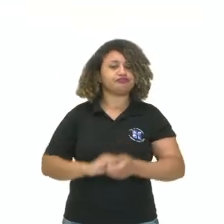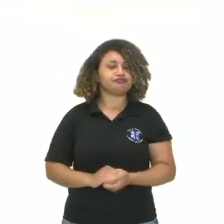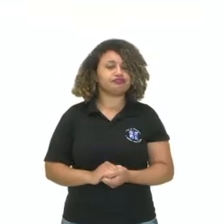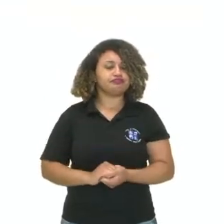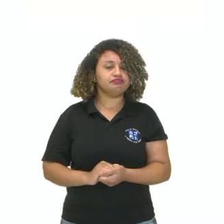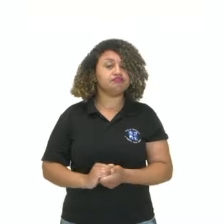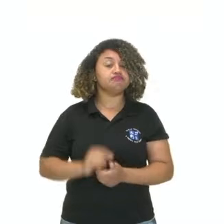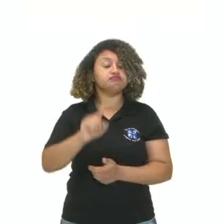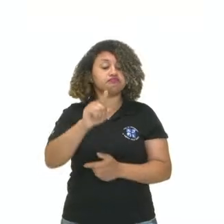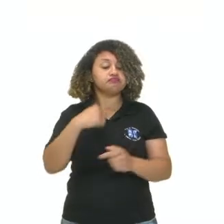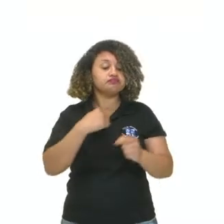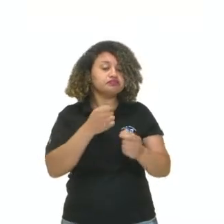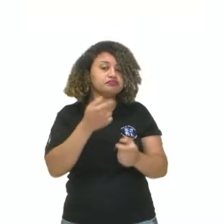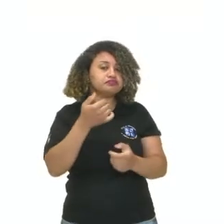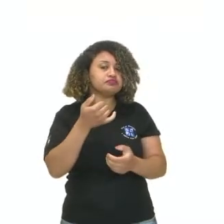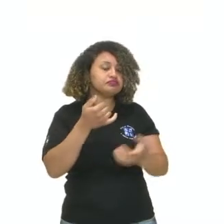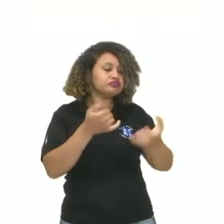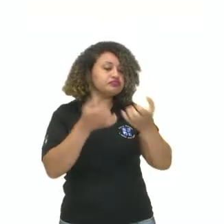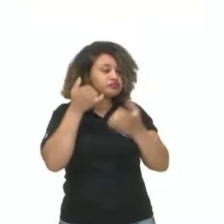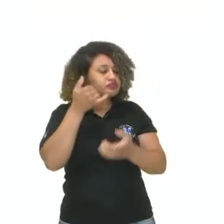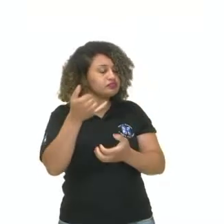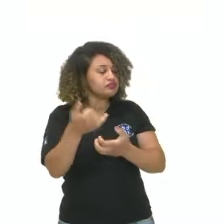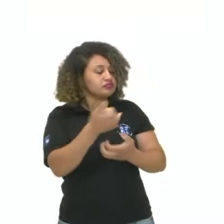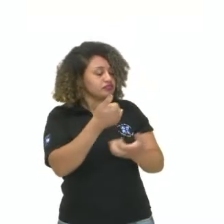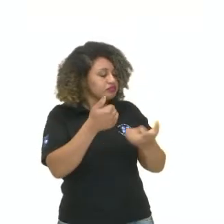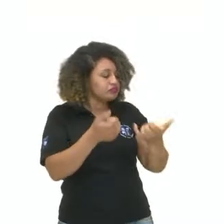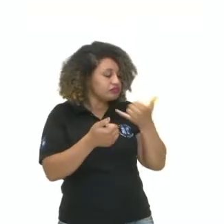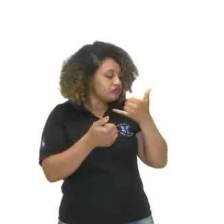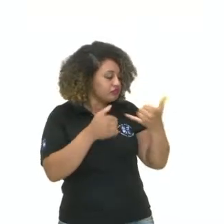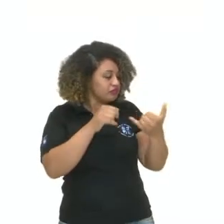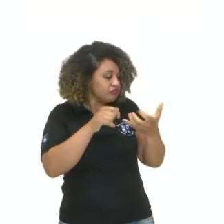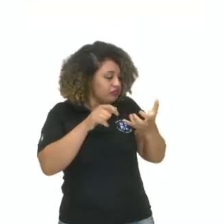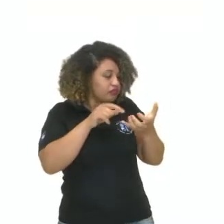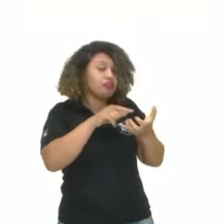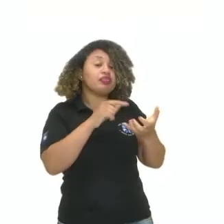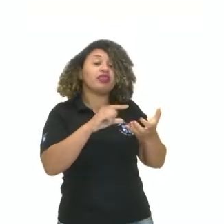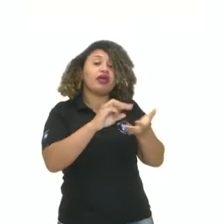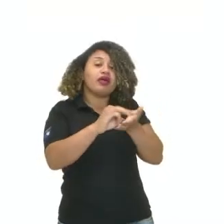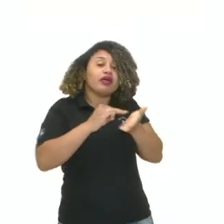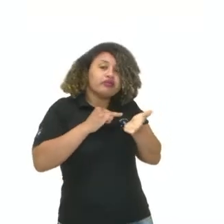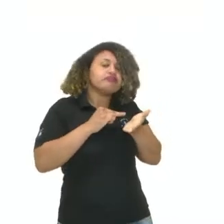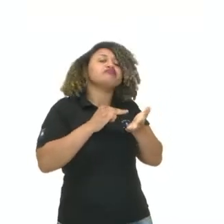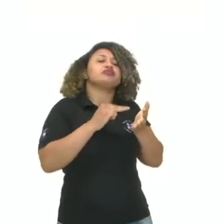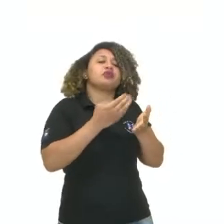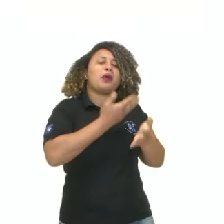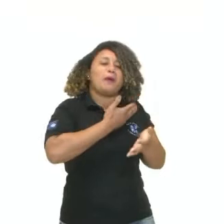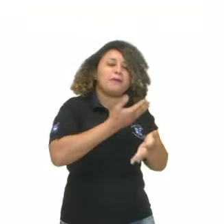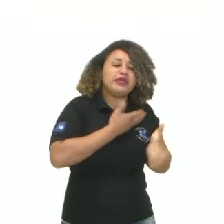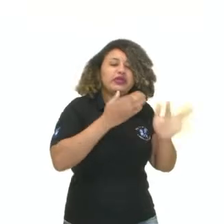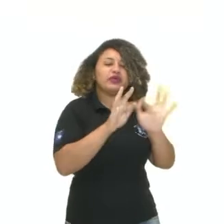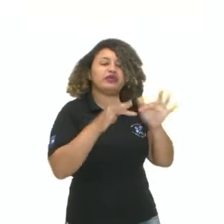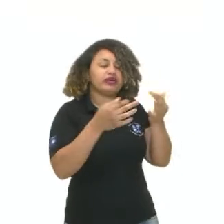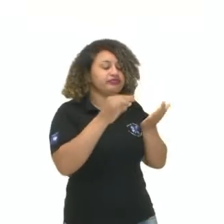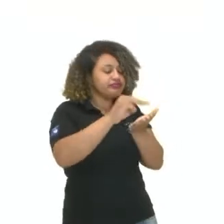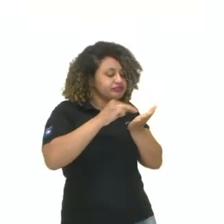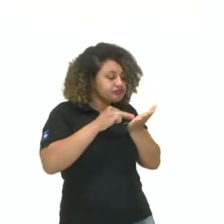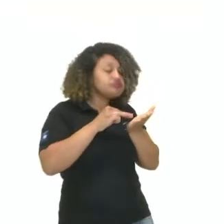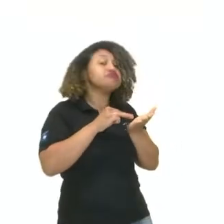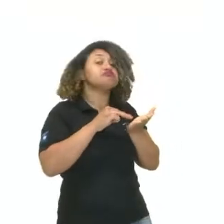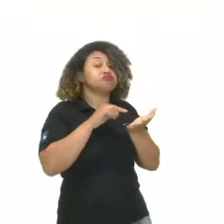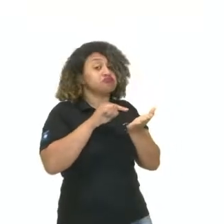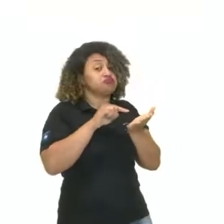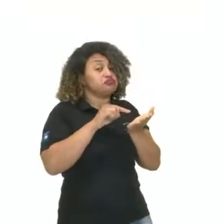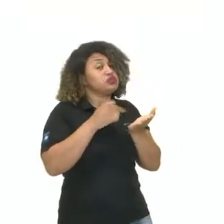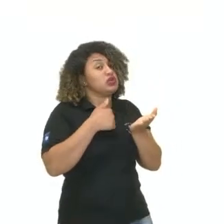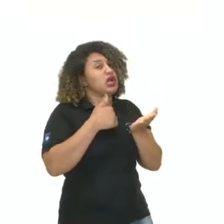Você abre seu celular e recebe uma notícia encaminhada por um amigo ou parente. Ela confirma completamente